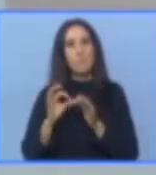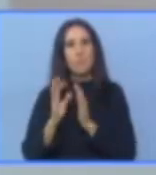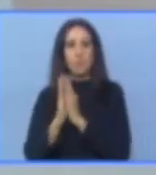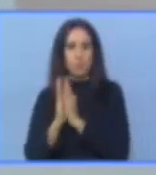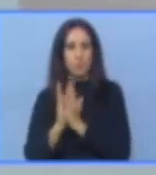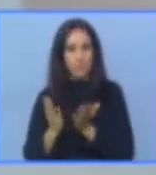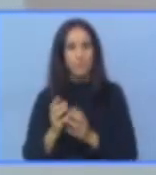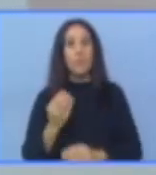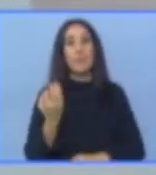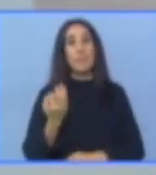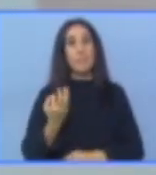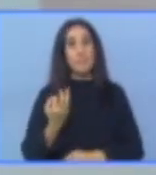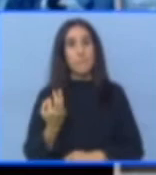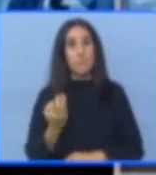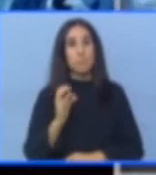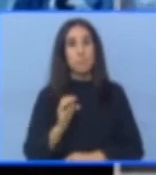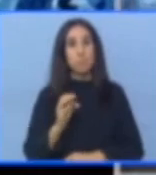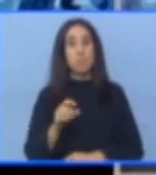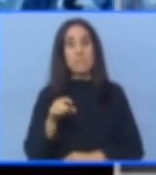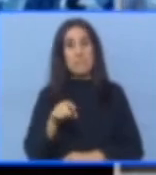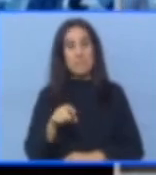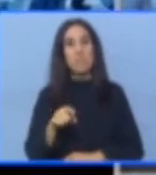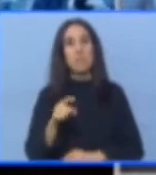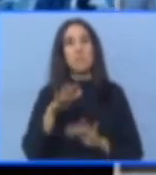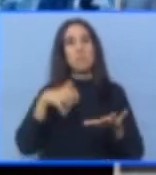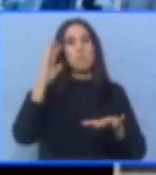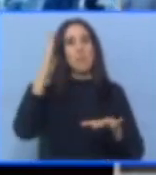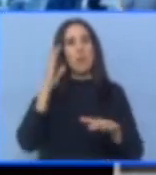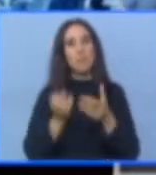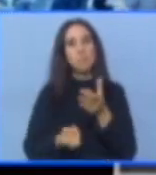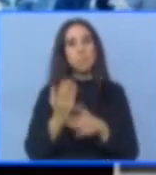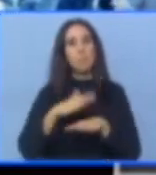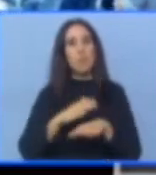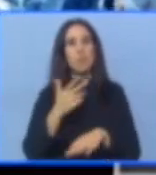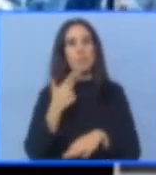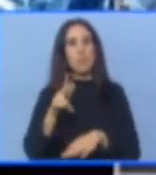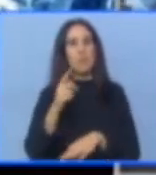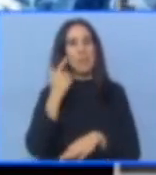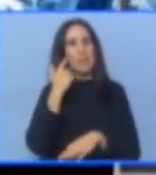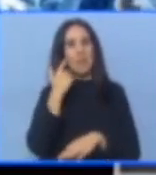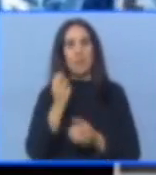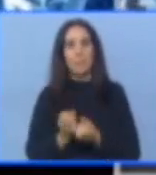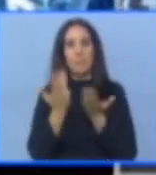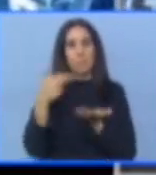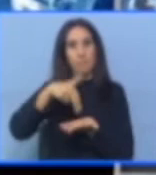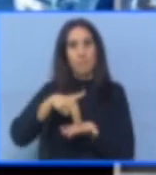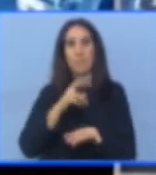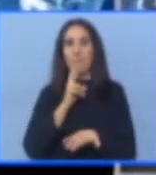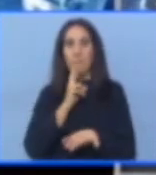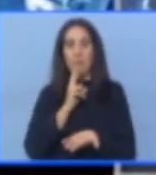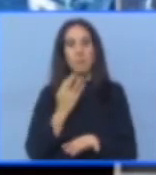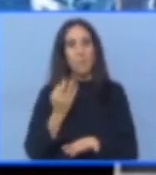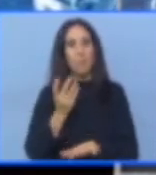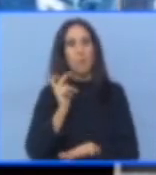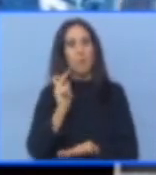religioso. Evidentemente que aquilo que deu pretexto à realização do seminário foi também o centenário das aparições de Fátima e foi inclusivamente o